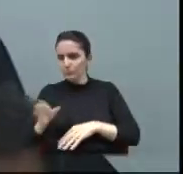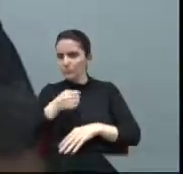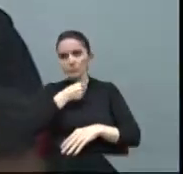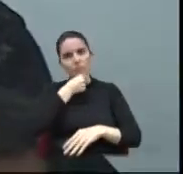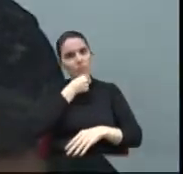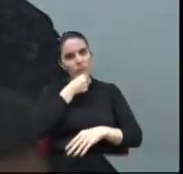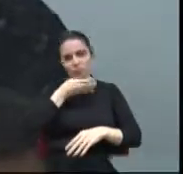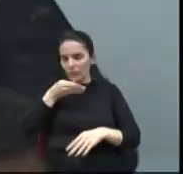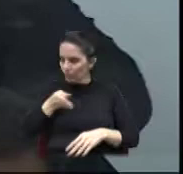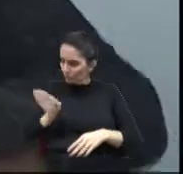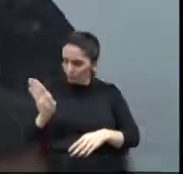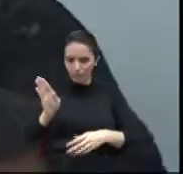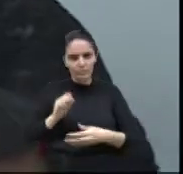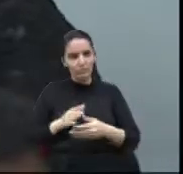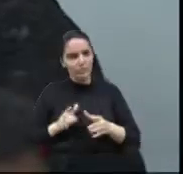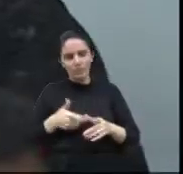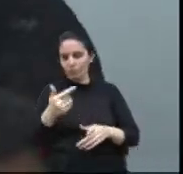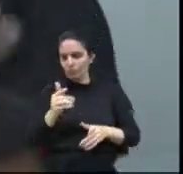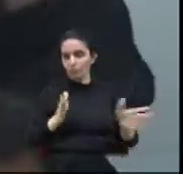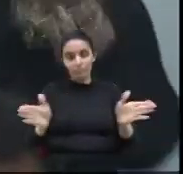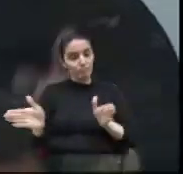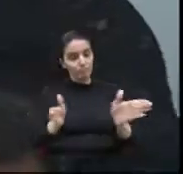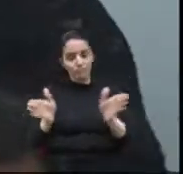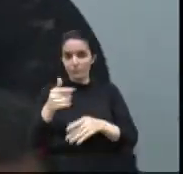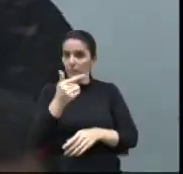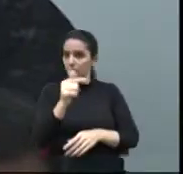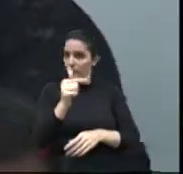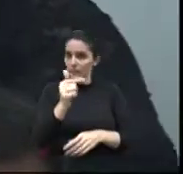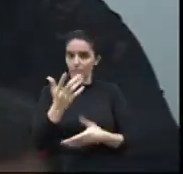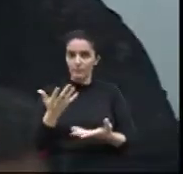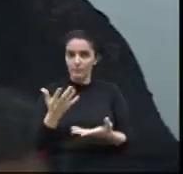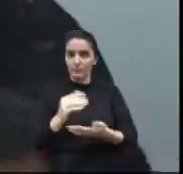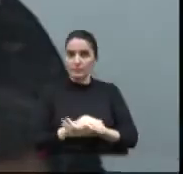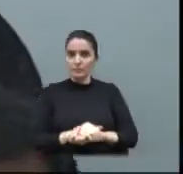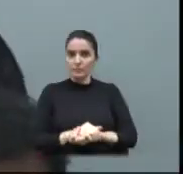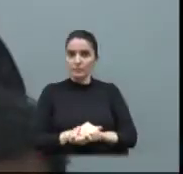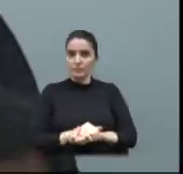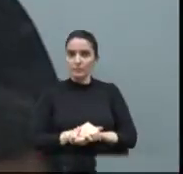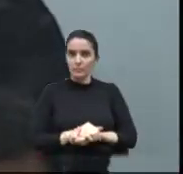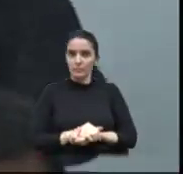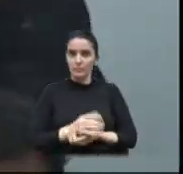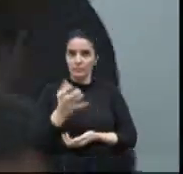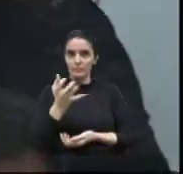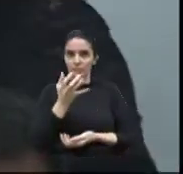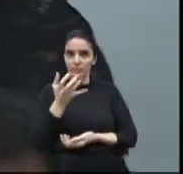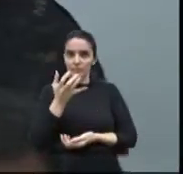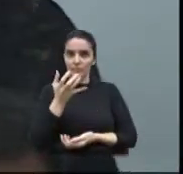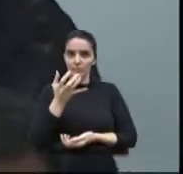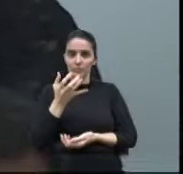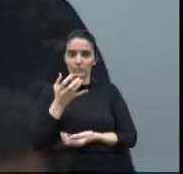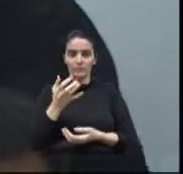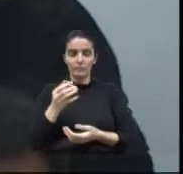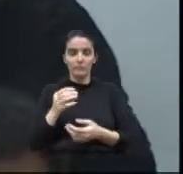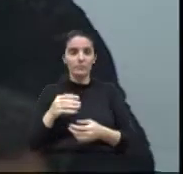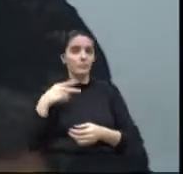entra nesse banheiro, não tem acessibilidade. Agora eu pergunto, aí vocês querem que a gente fique calmo aqui. Nós precisávamos